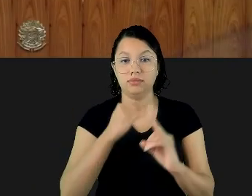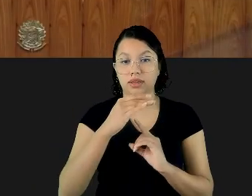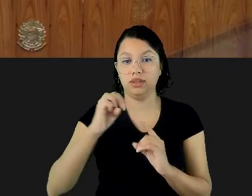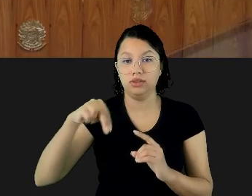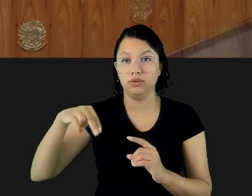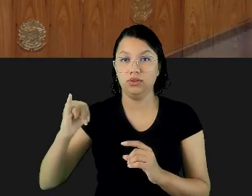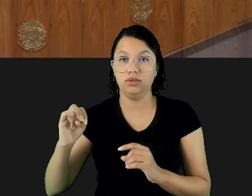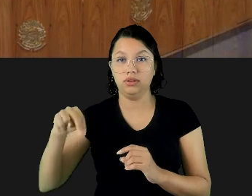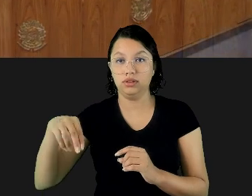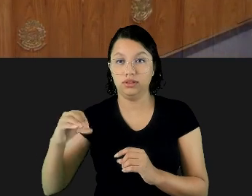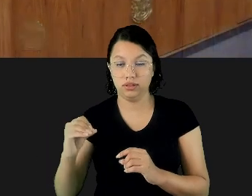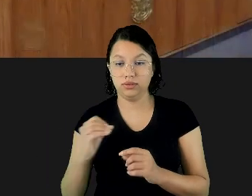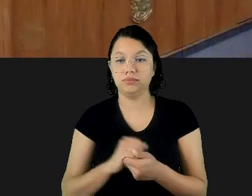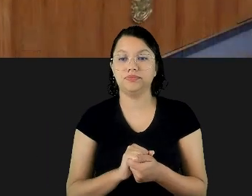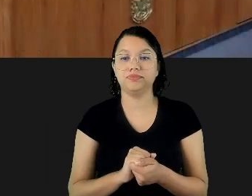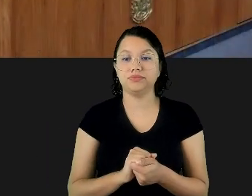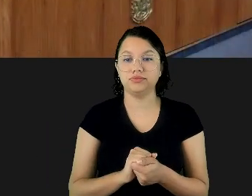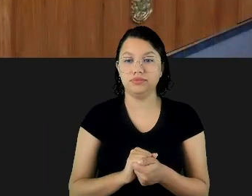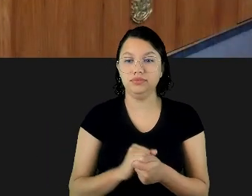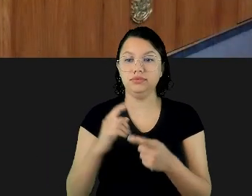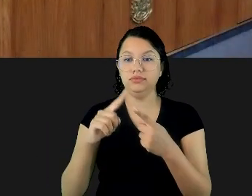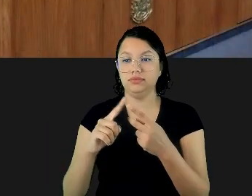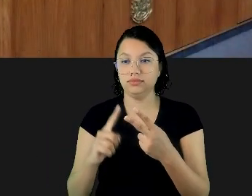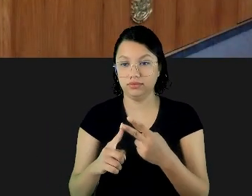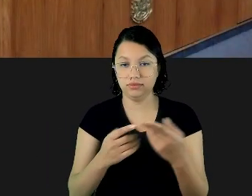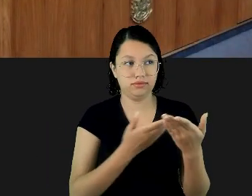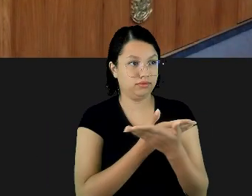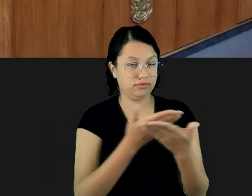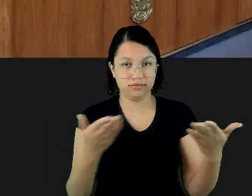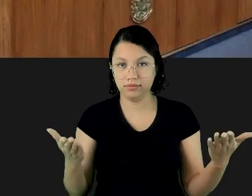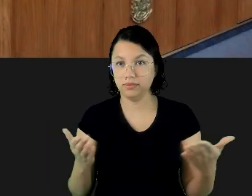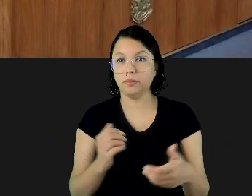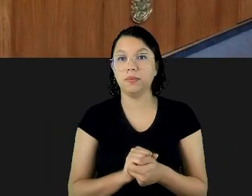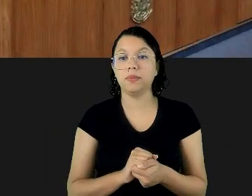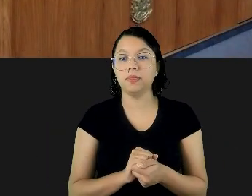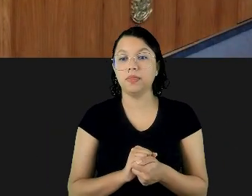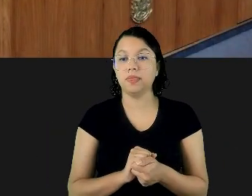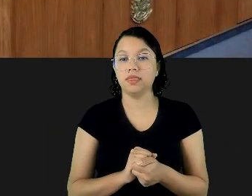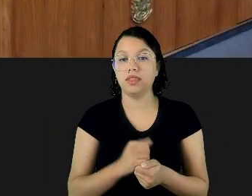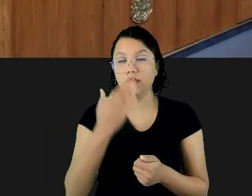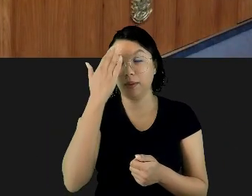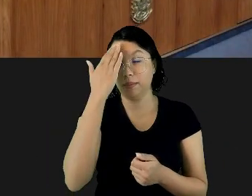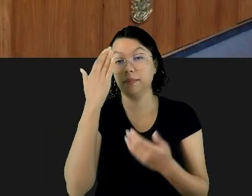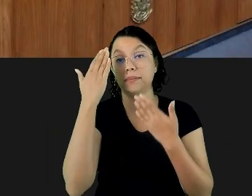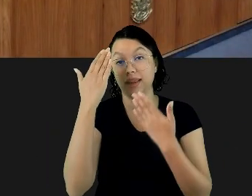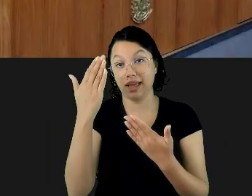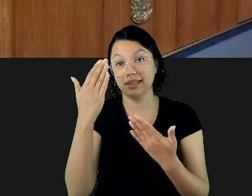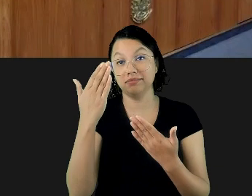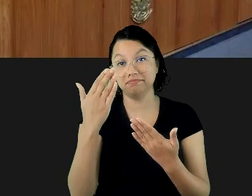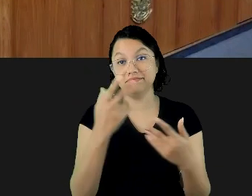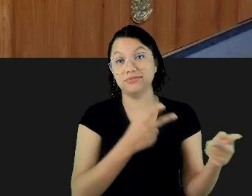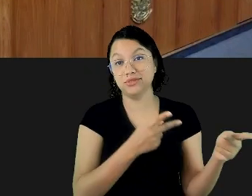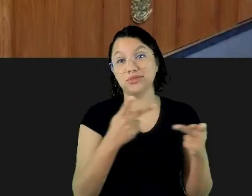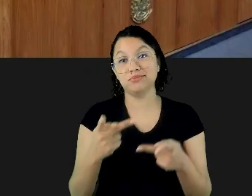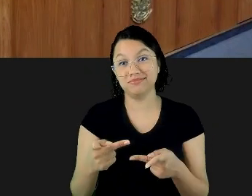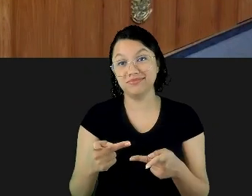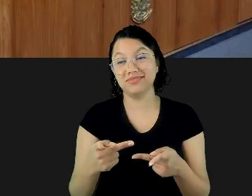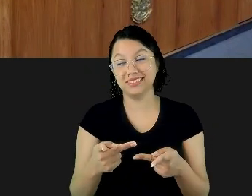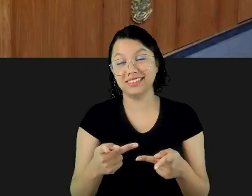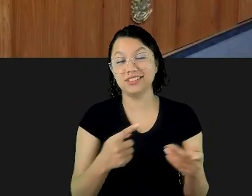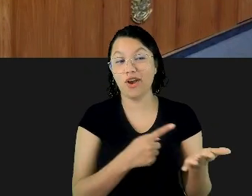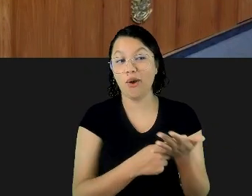doutoras Raicler e Caroline, aí agradecendo o honroso convite para participar desse seminário e cumprimentar